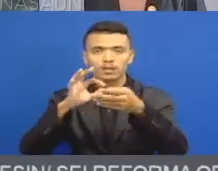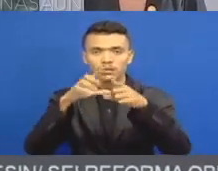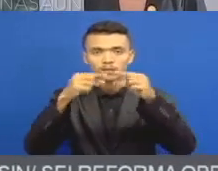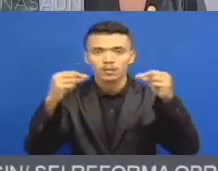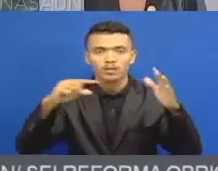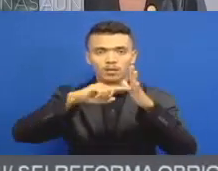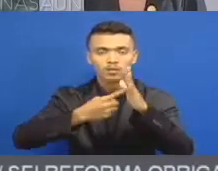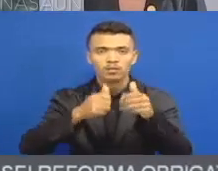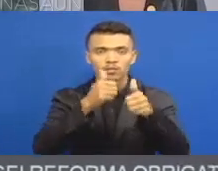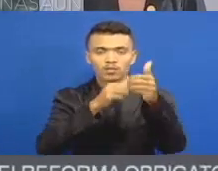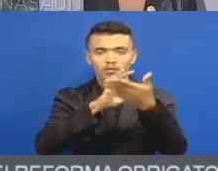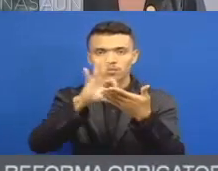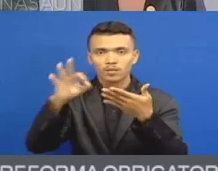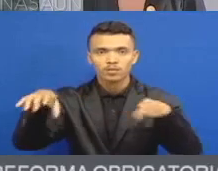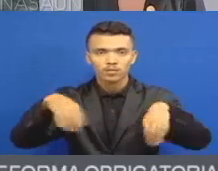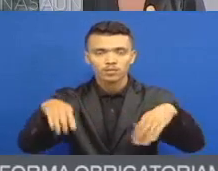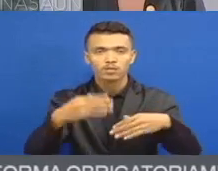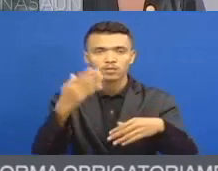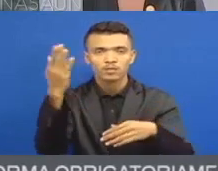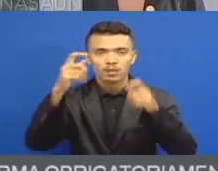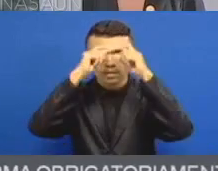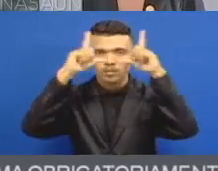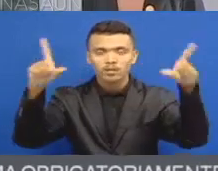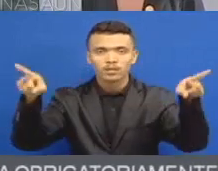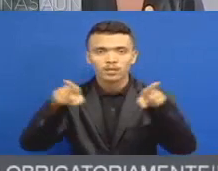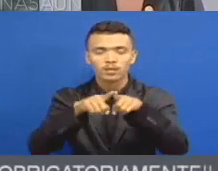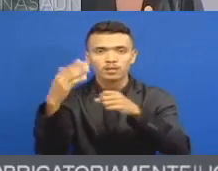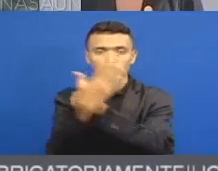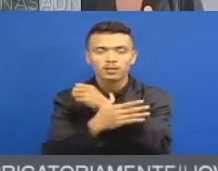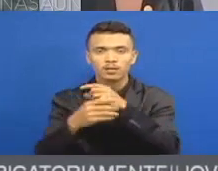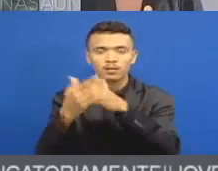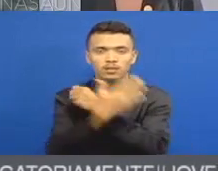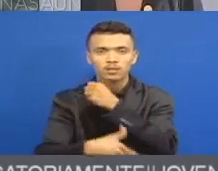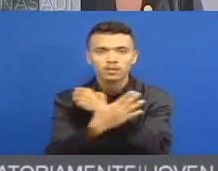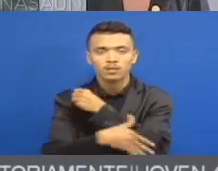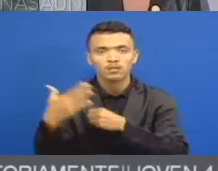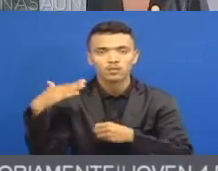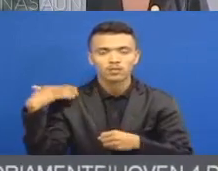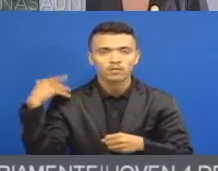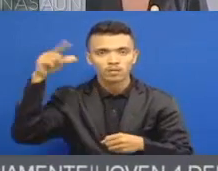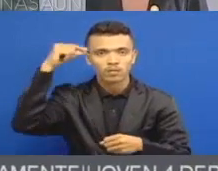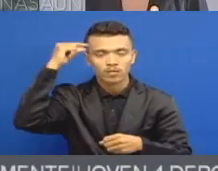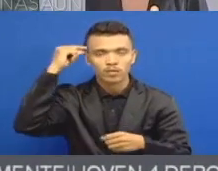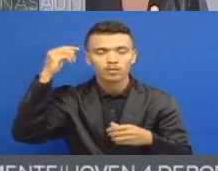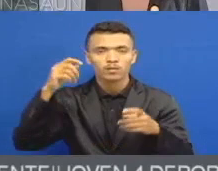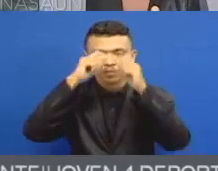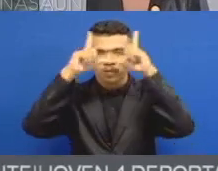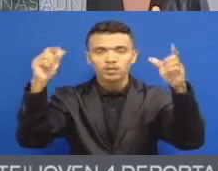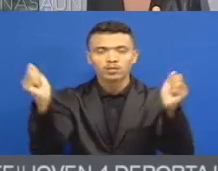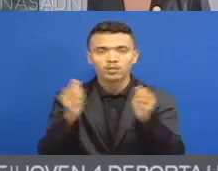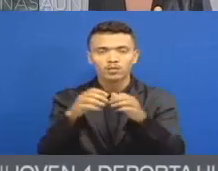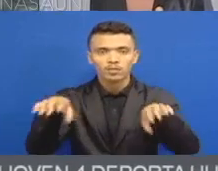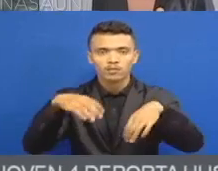Formação, no Serviço Ianeba. Timor-Leste é nessa nação mais jovem. No governo Timor-Leste e a serviço ida ou forma